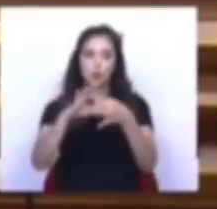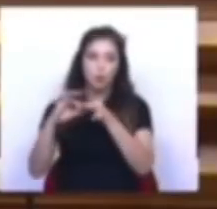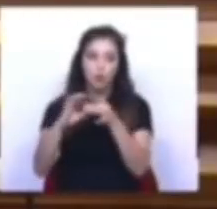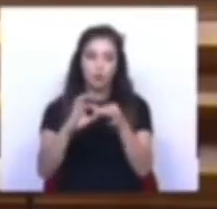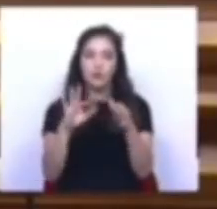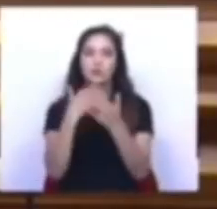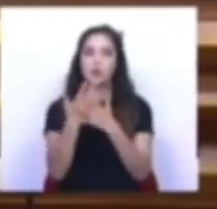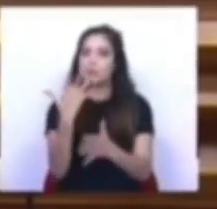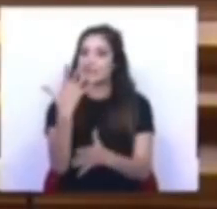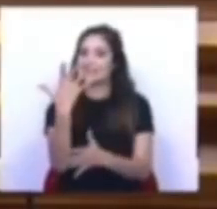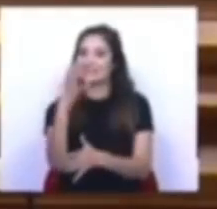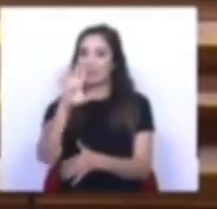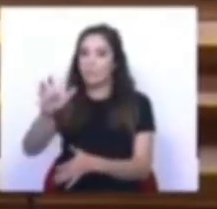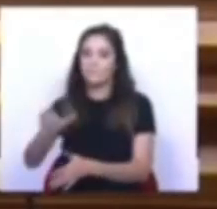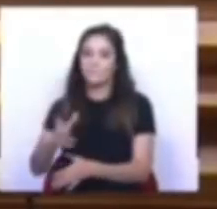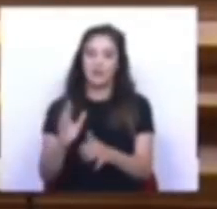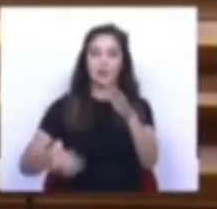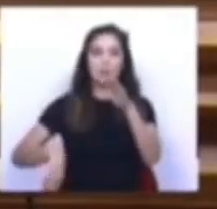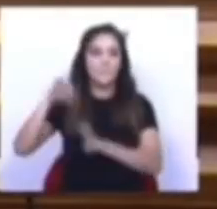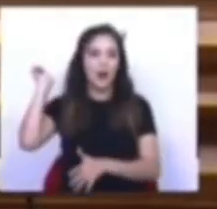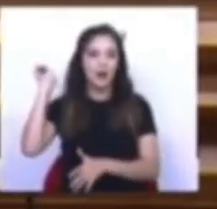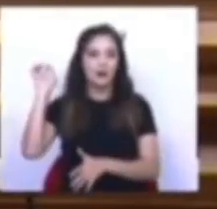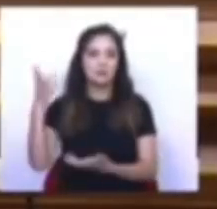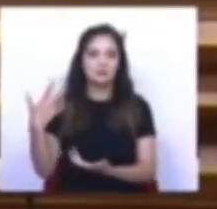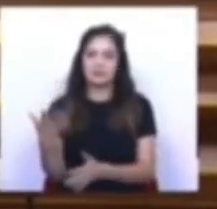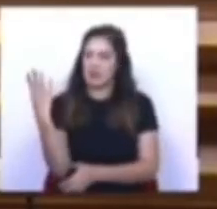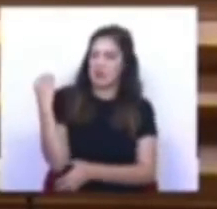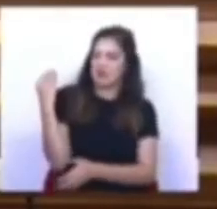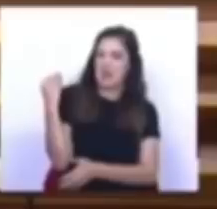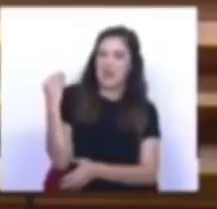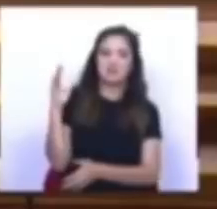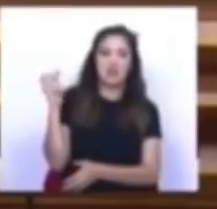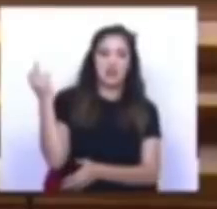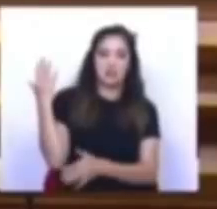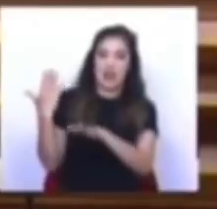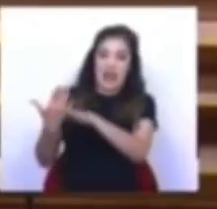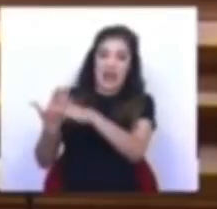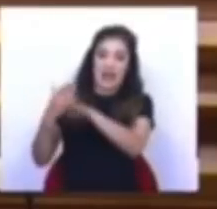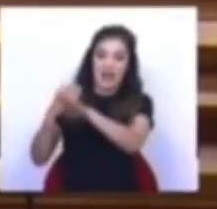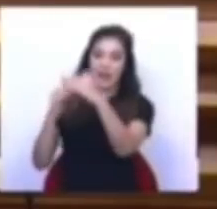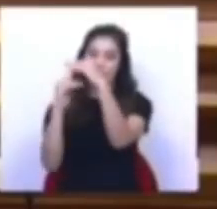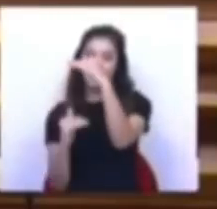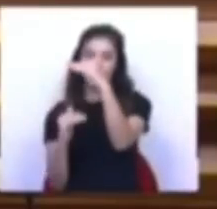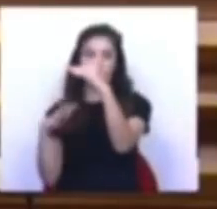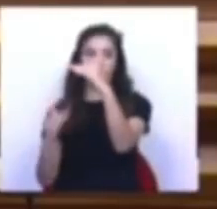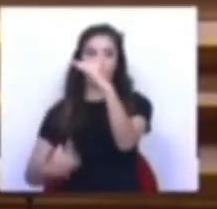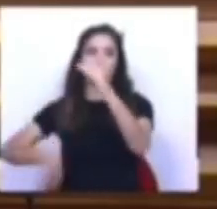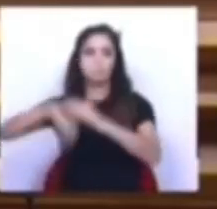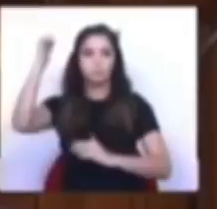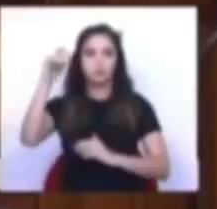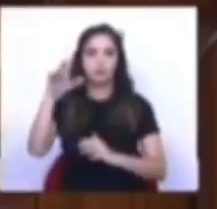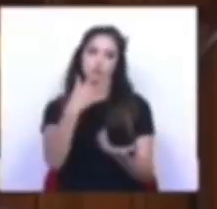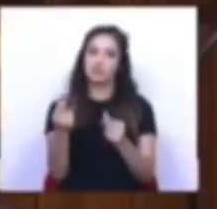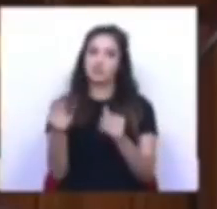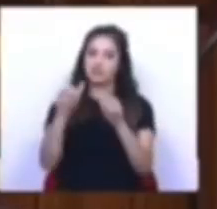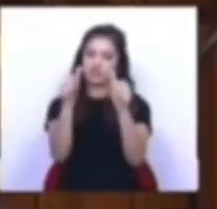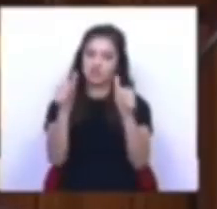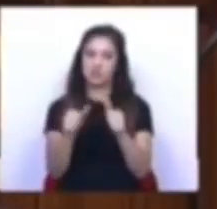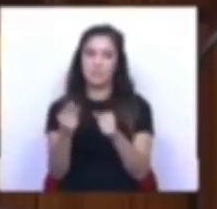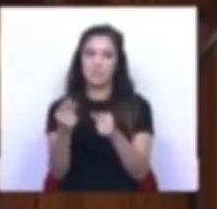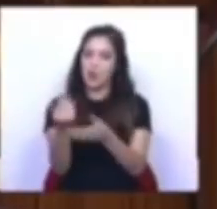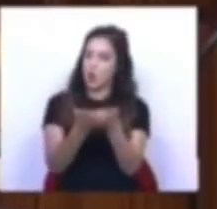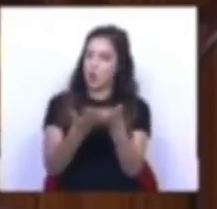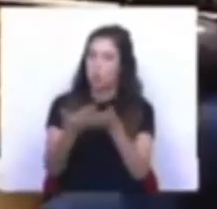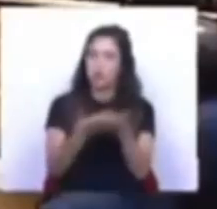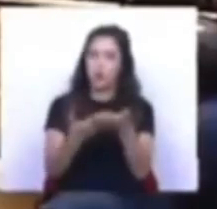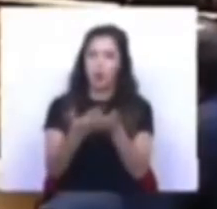5 países, que há pouco mais de uma década estavam atrás de nós, acha que o sistema económico está ótimo e não interessa nada. É maravilhoso. É